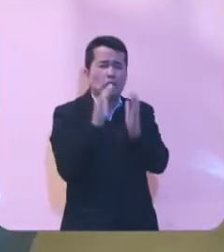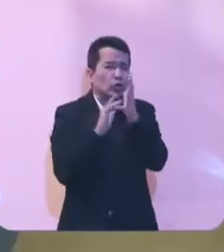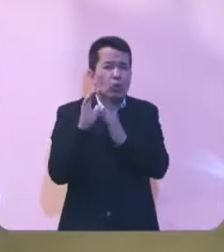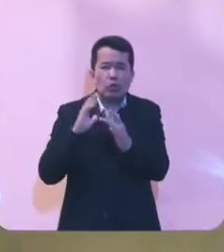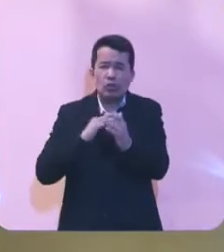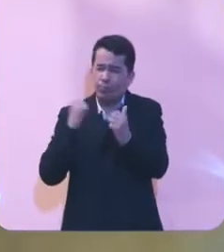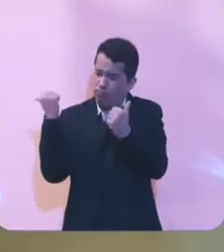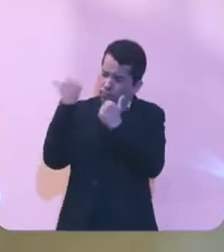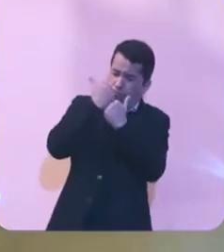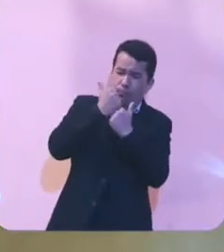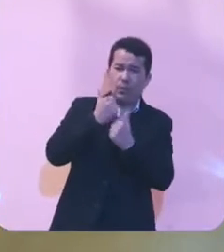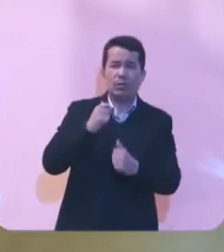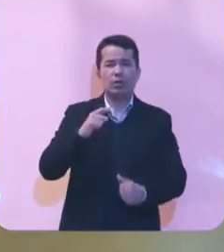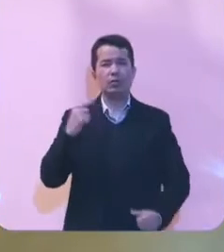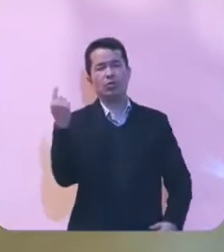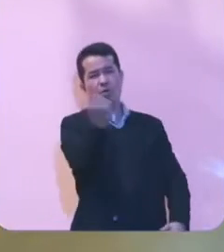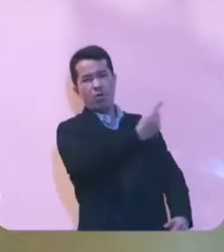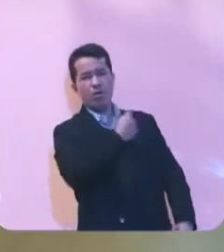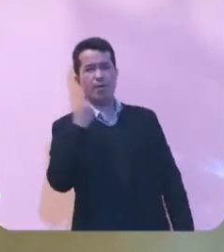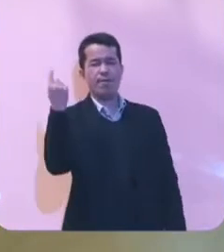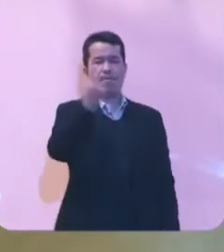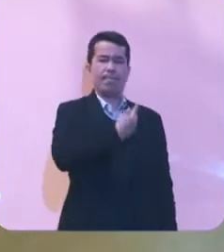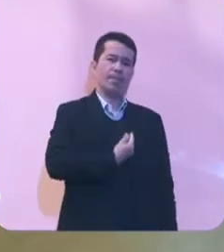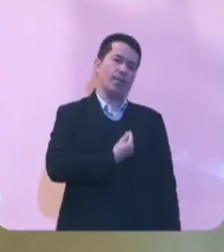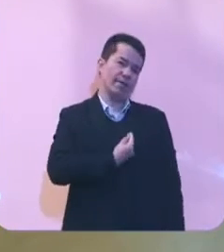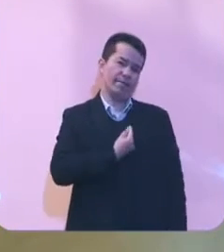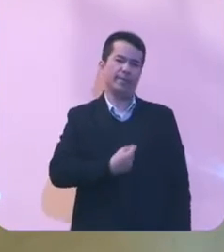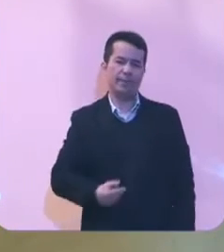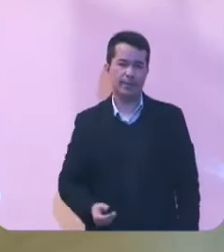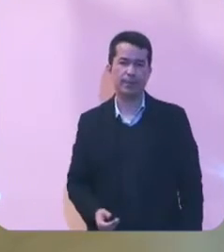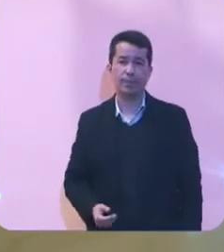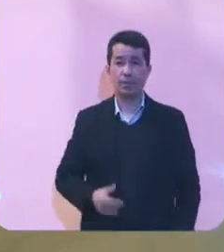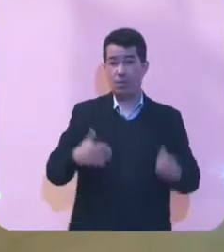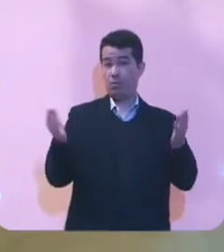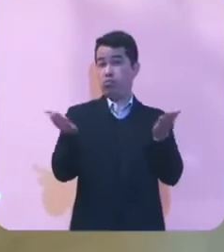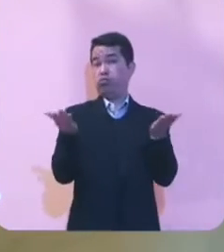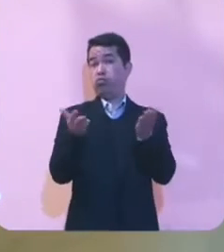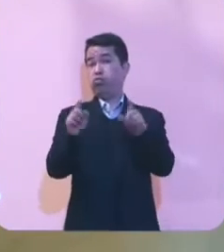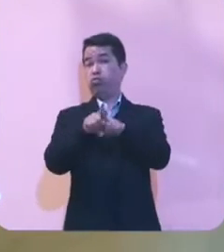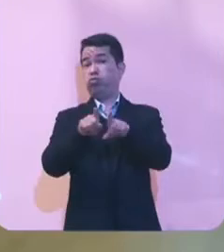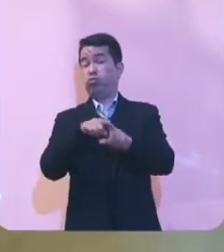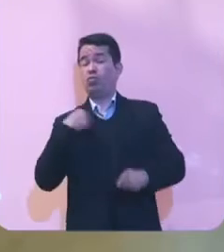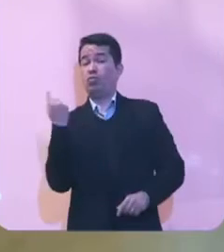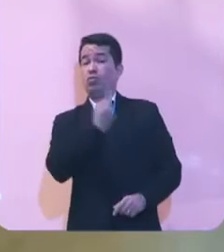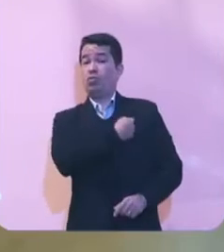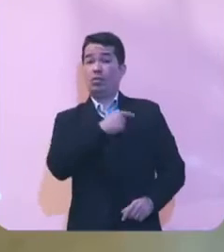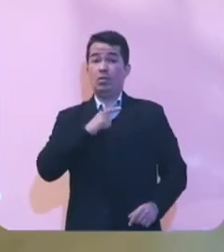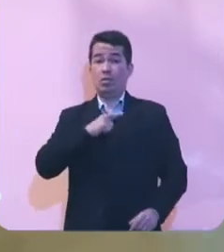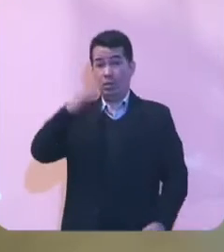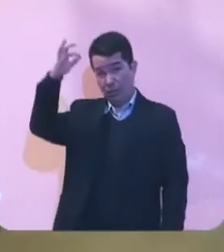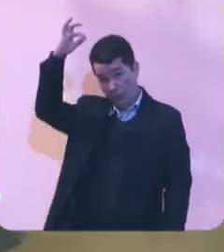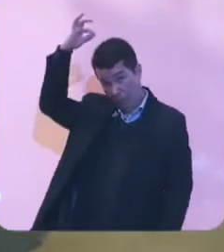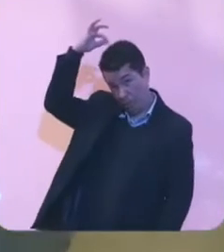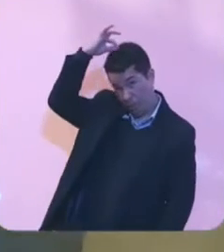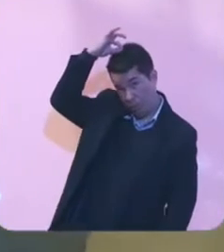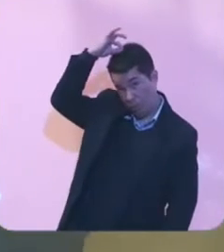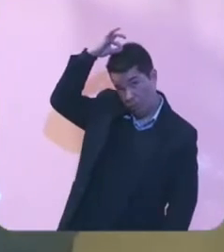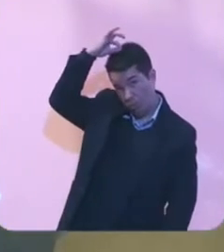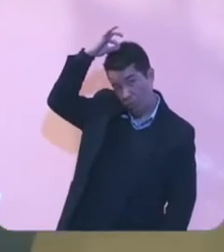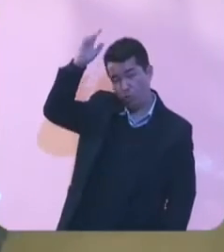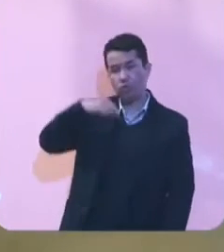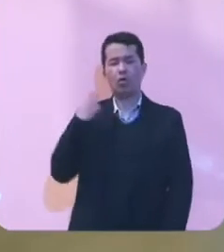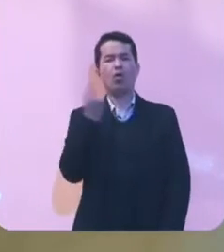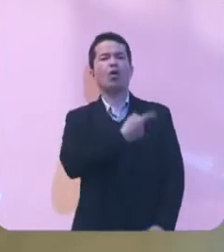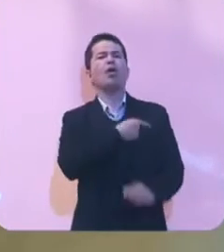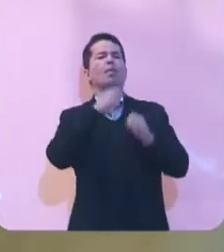presença do Seu Espírito Santo em nós que nós podemos ser hoje oferta de louvor. Eu acho tremendo porque